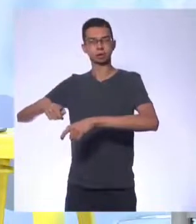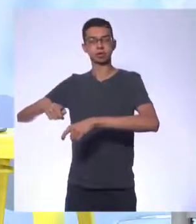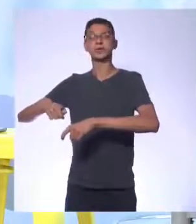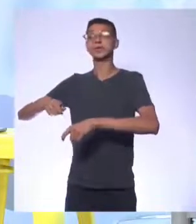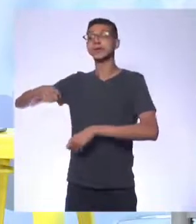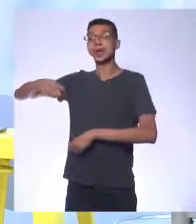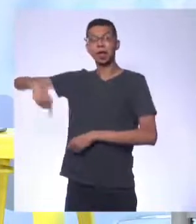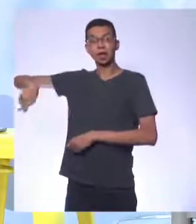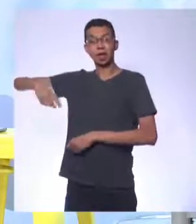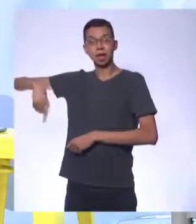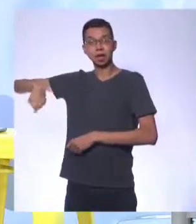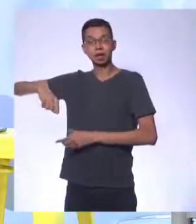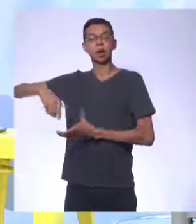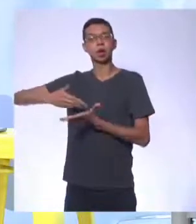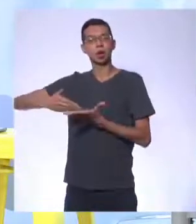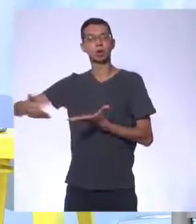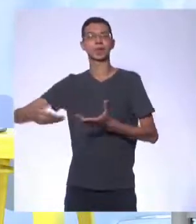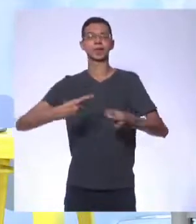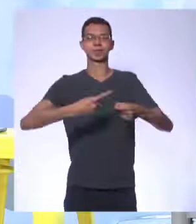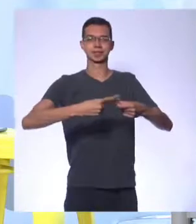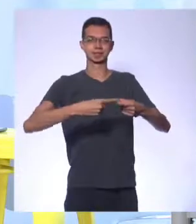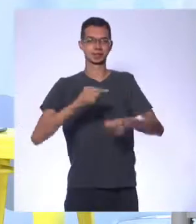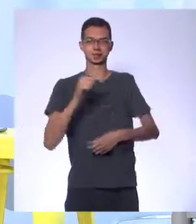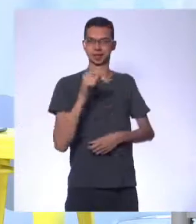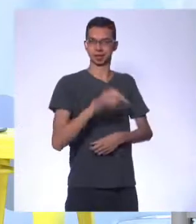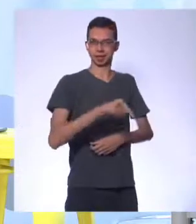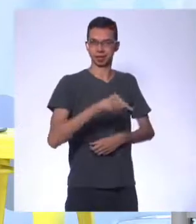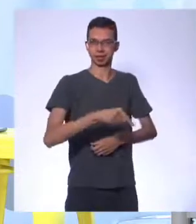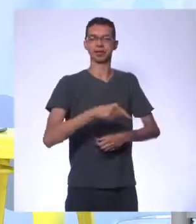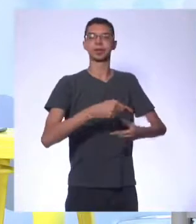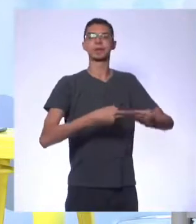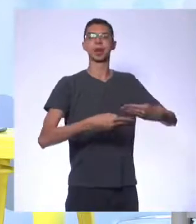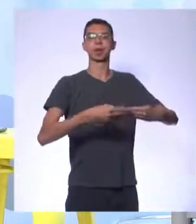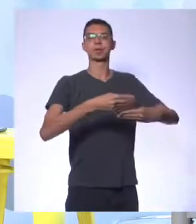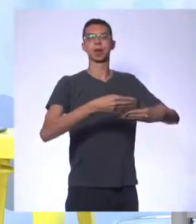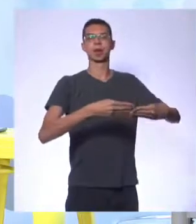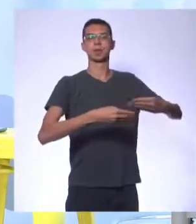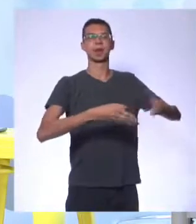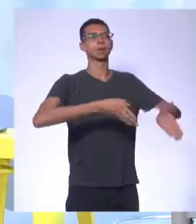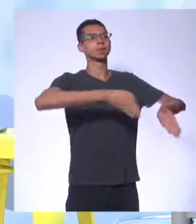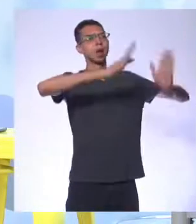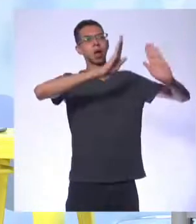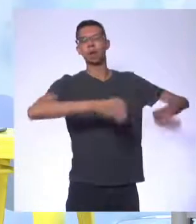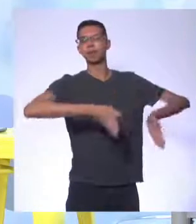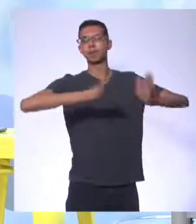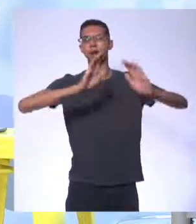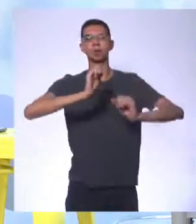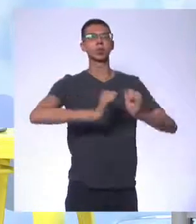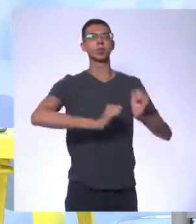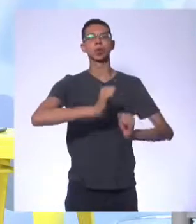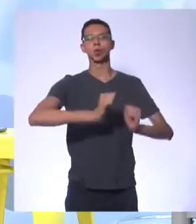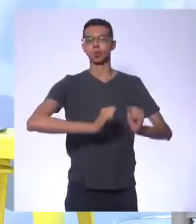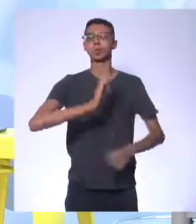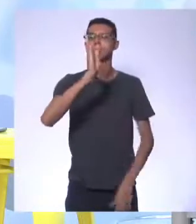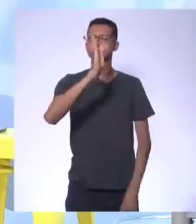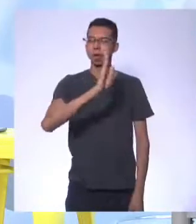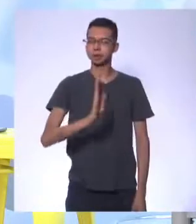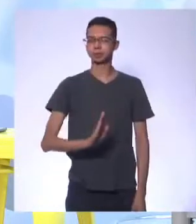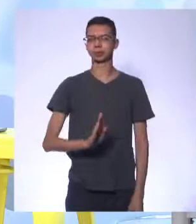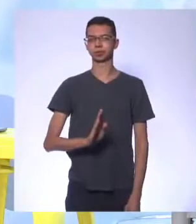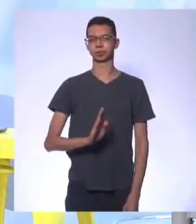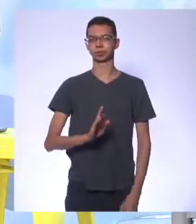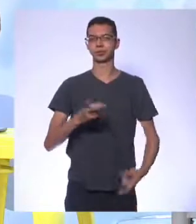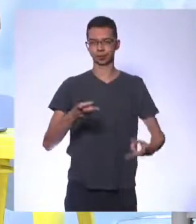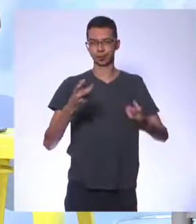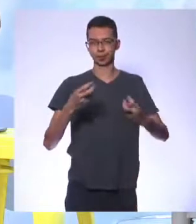indústrias nas cidades, né, nos meios urbanos do Brasil naquele momento. Então, vocês vejam, a ordem cabe